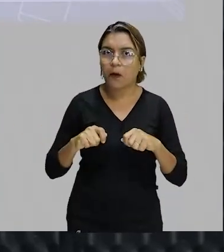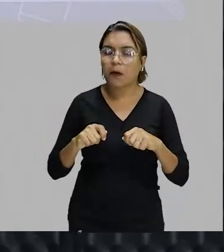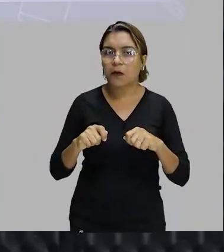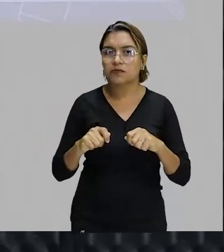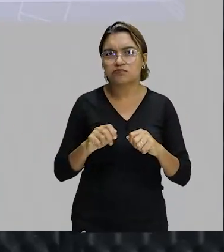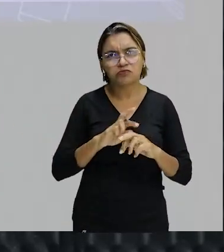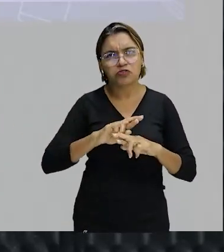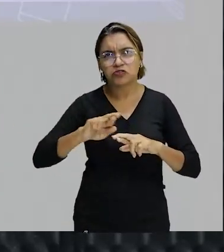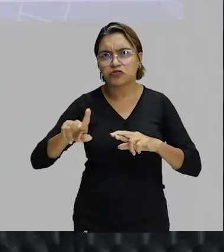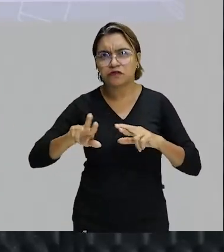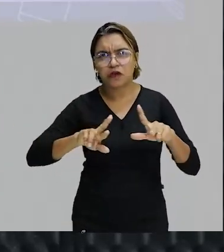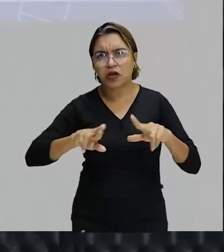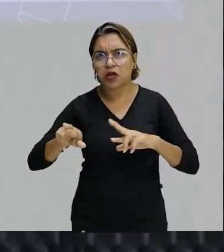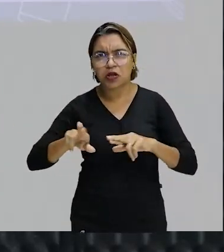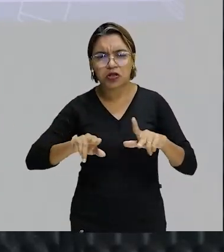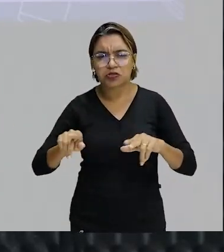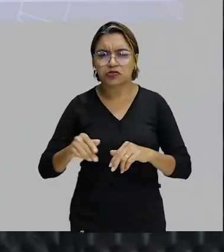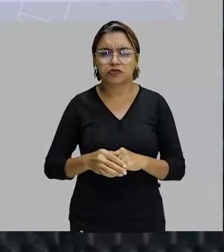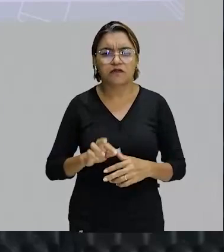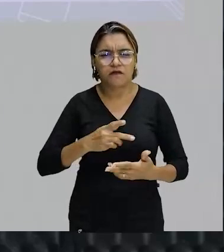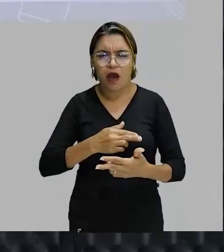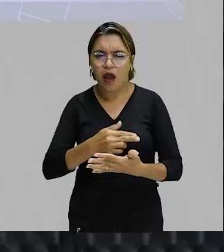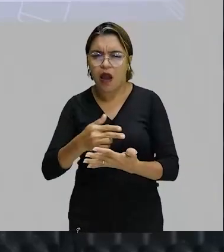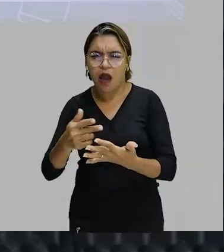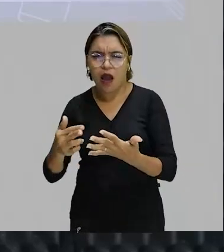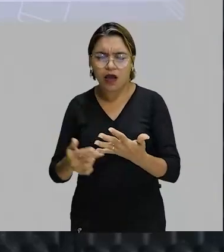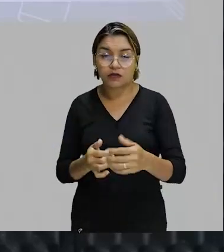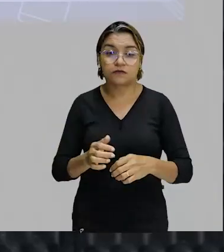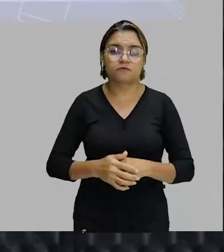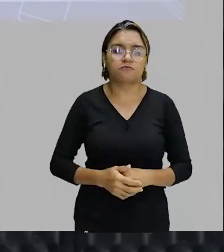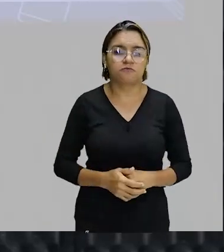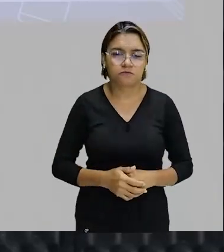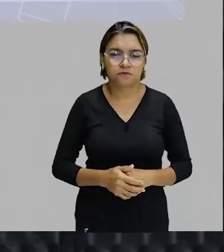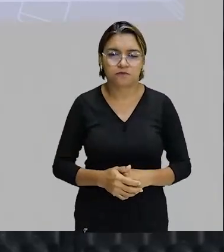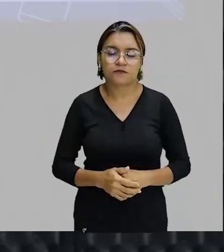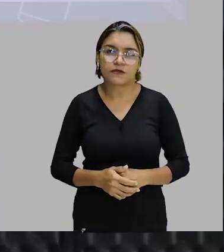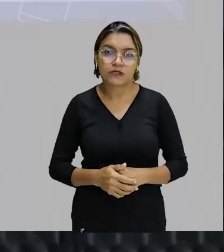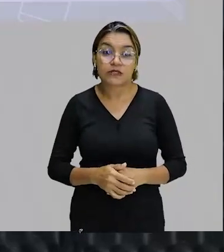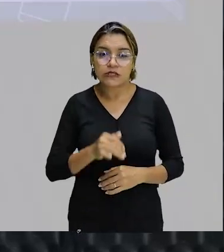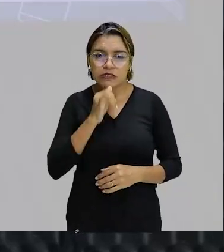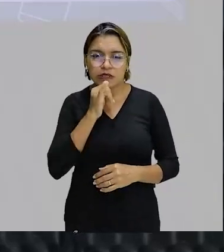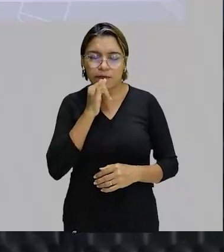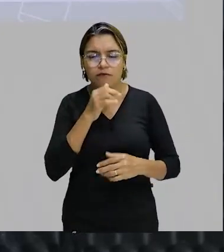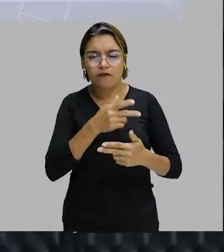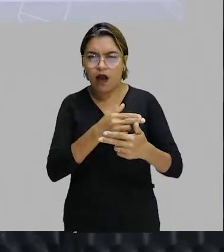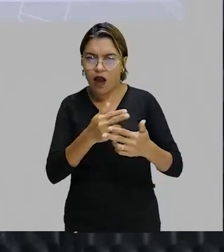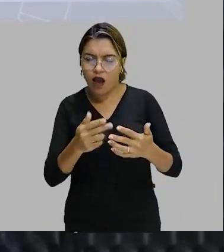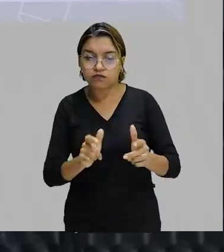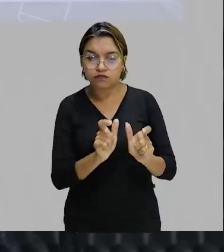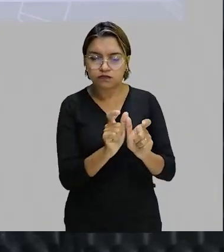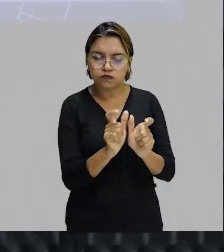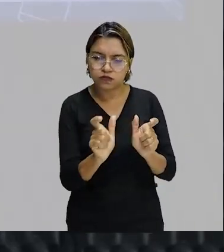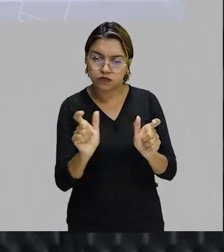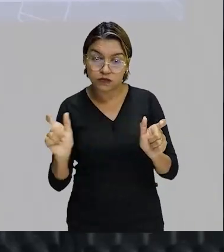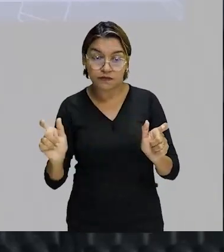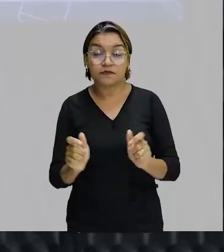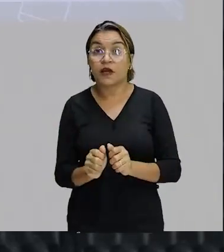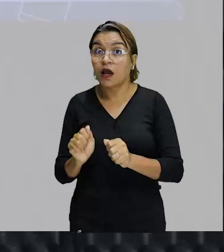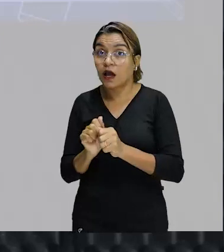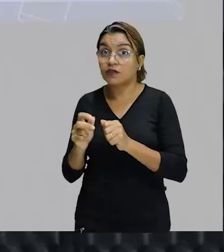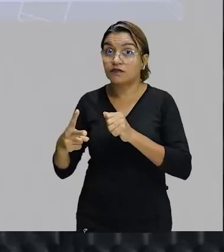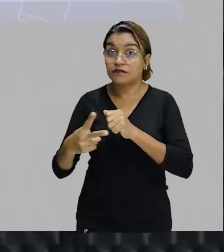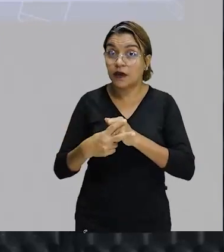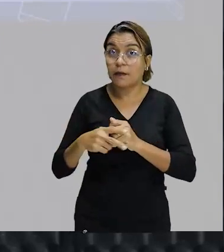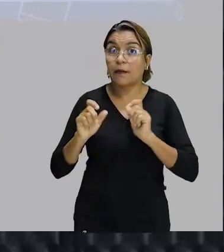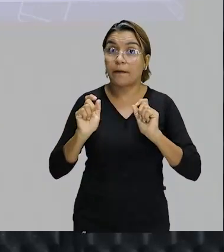ou diferentes localizações da sentença. Em linha geral, ou em termos mais abrangentes, os advérbios podem